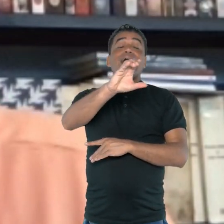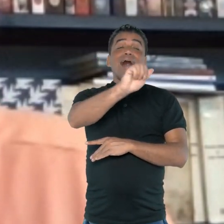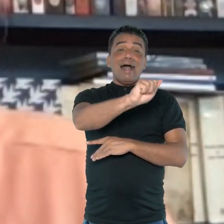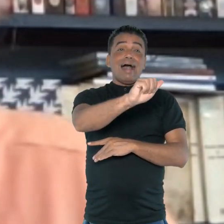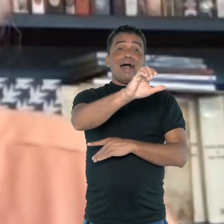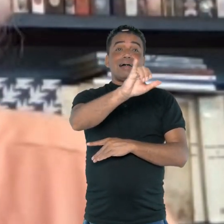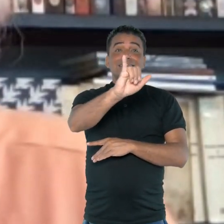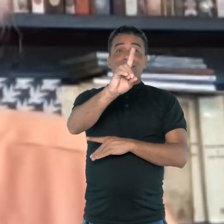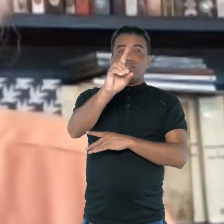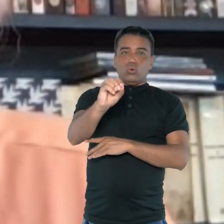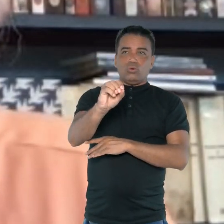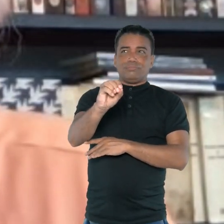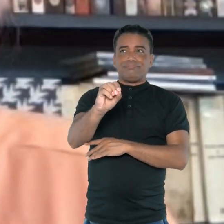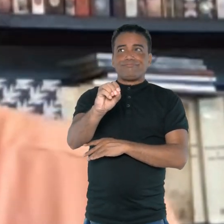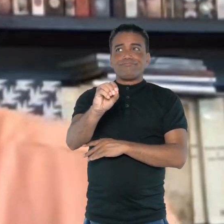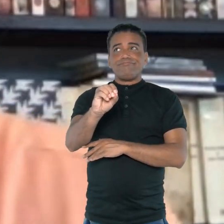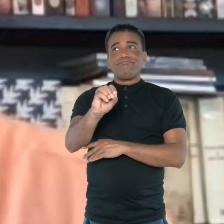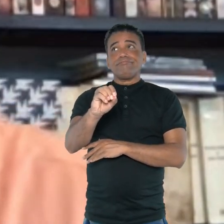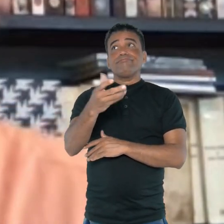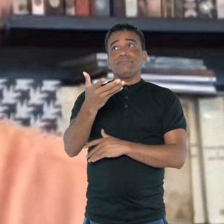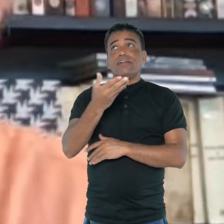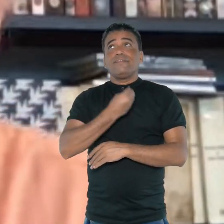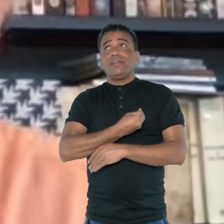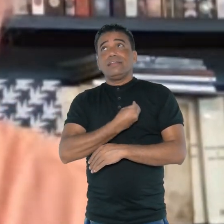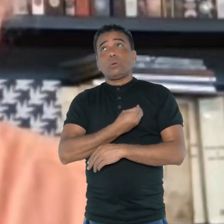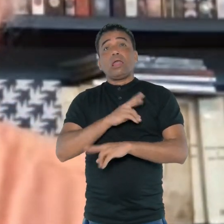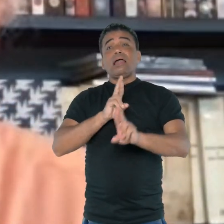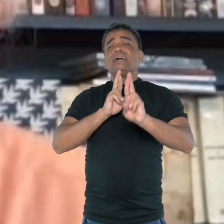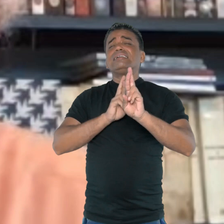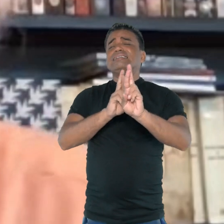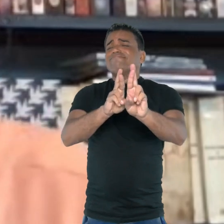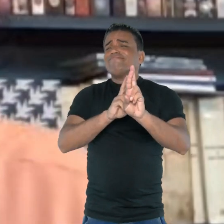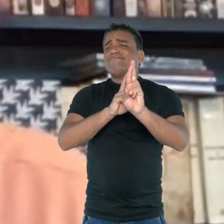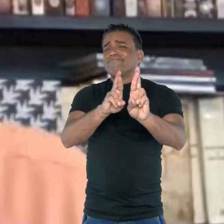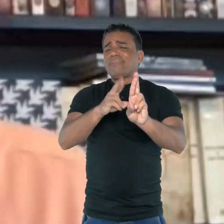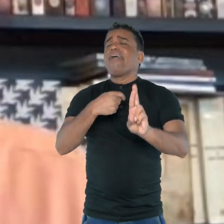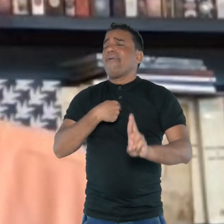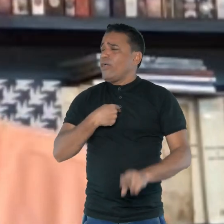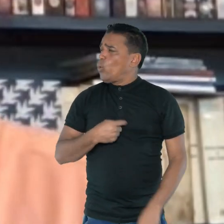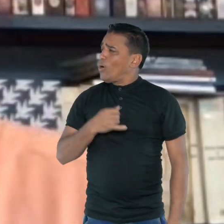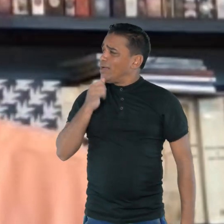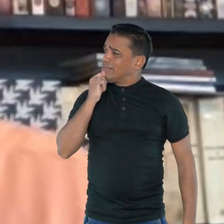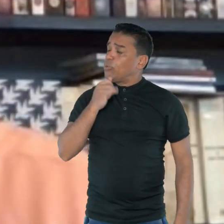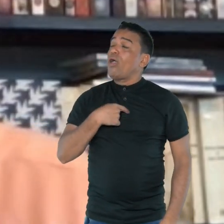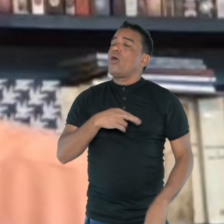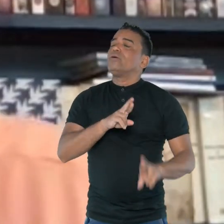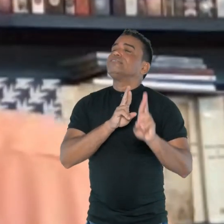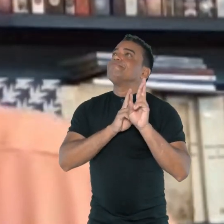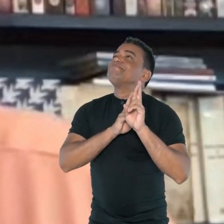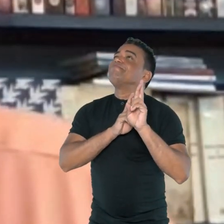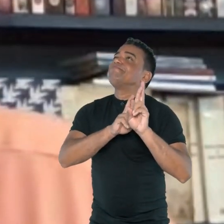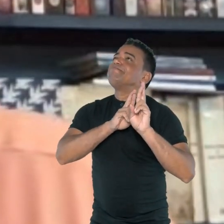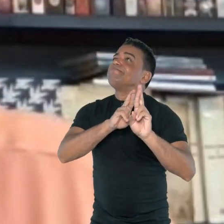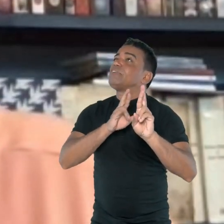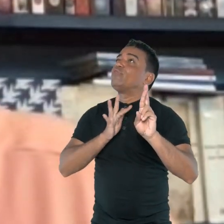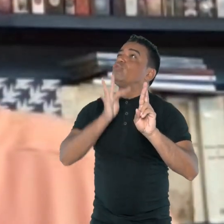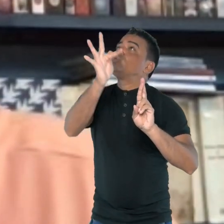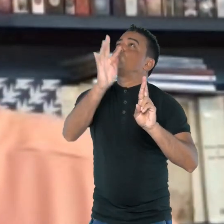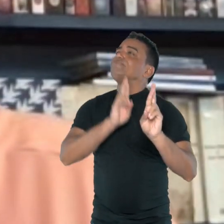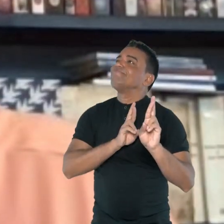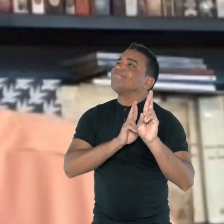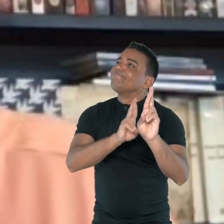que esperança termos disso. E olha que eu sou esperançoso. Eu diria que